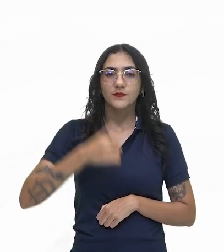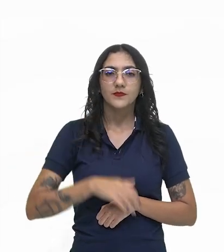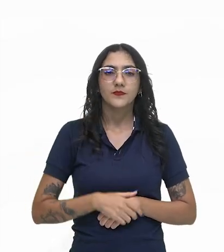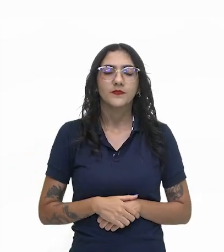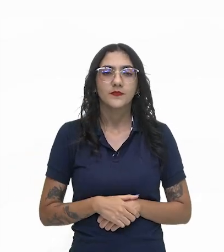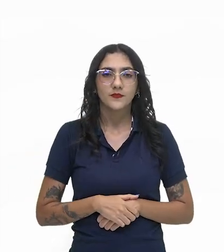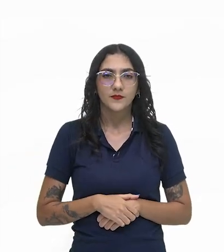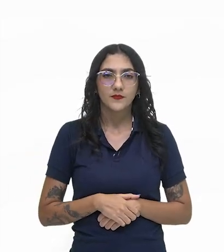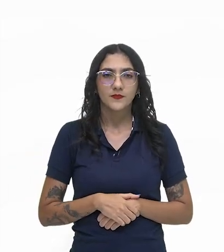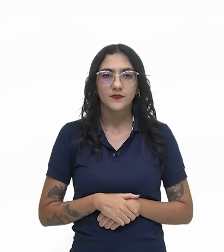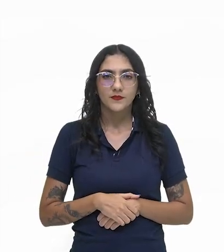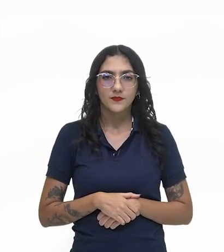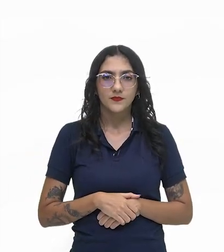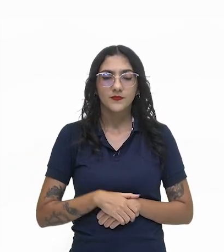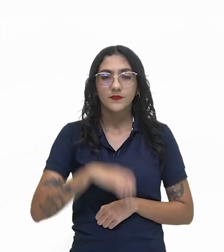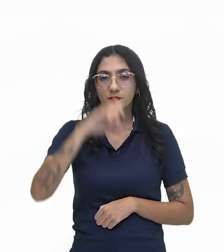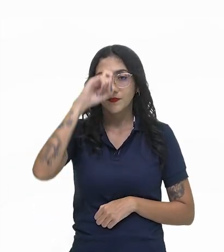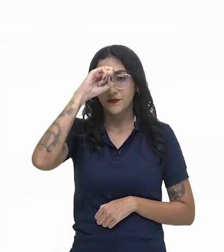Hospital.